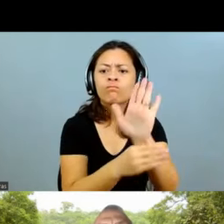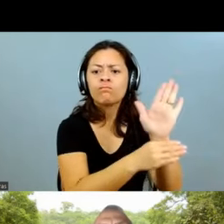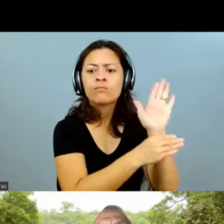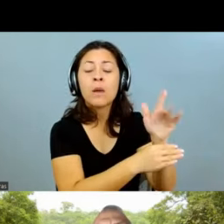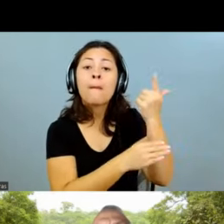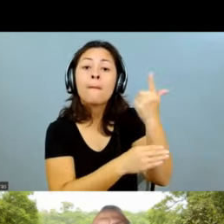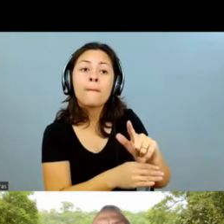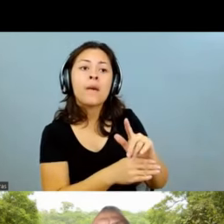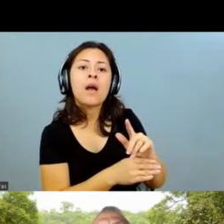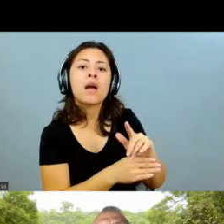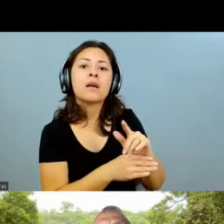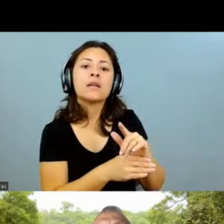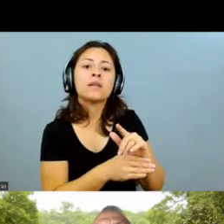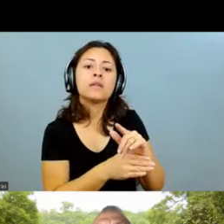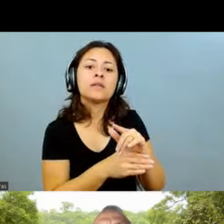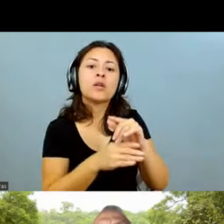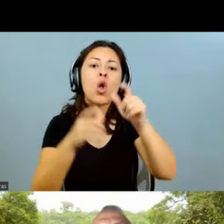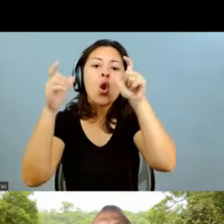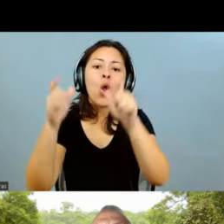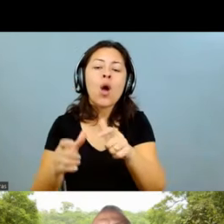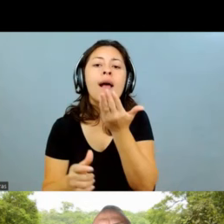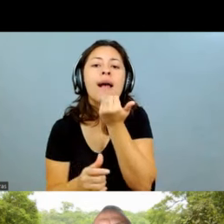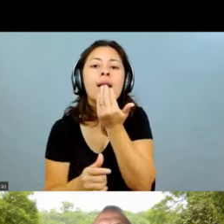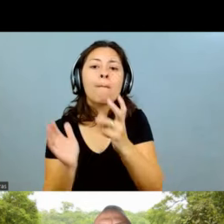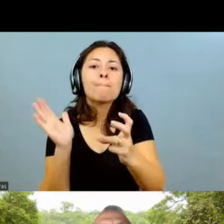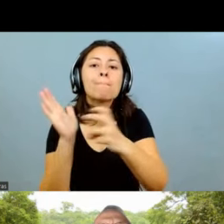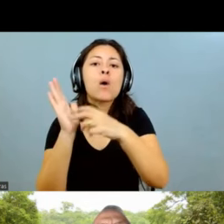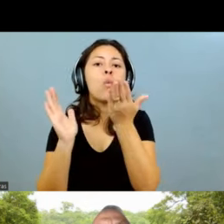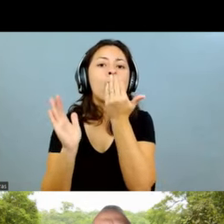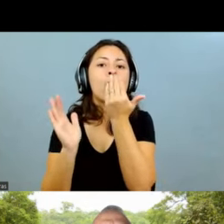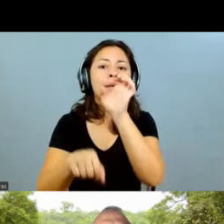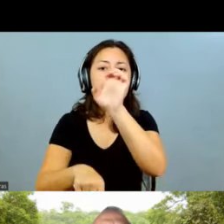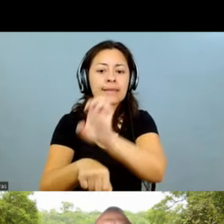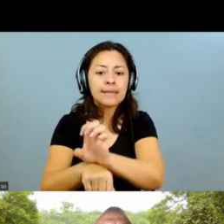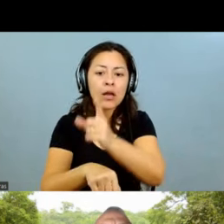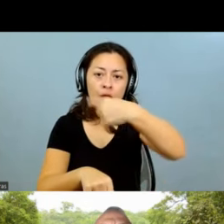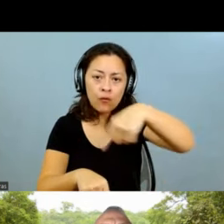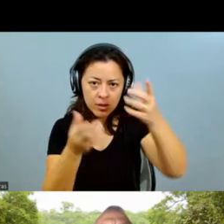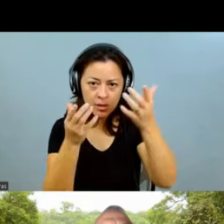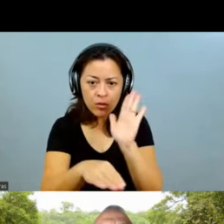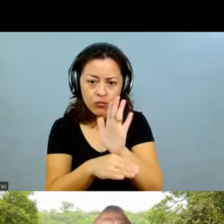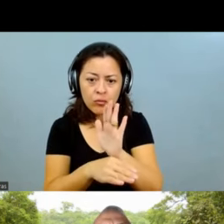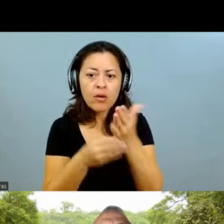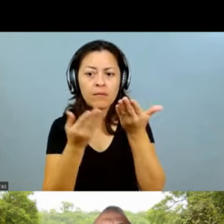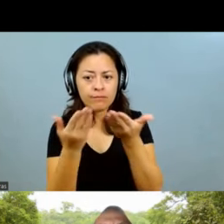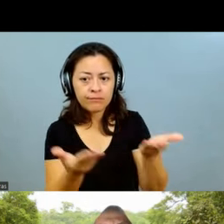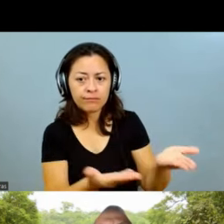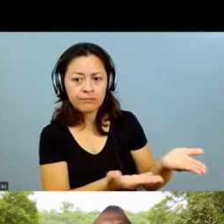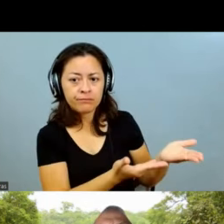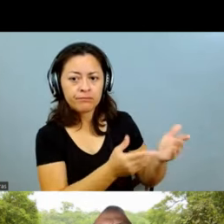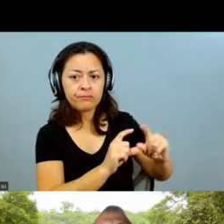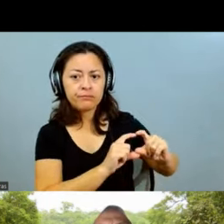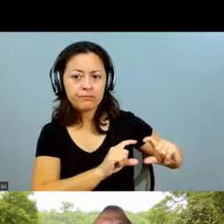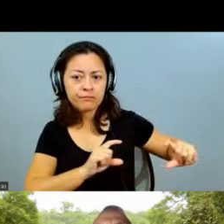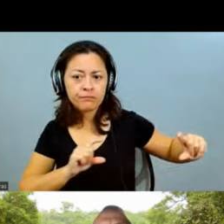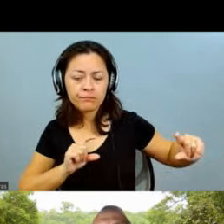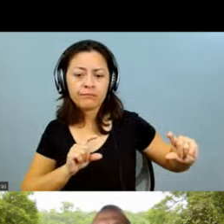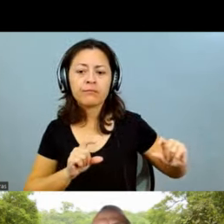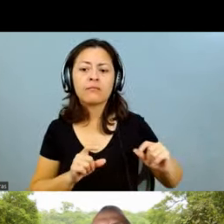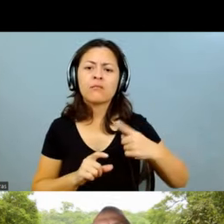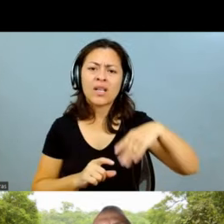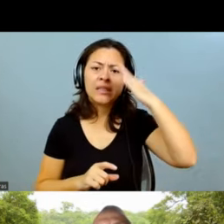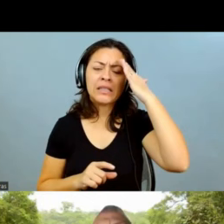alimentos do estado para para todos que quiserem contribuir temos a convicção que a